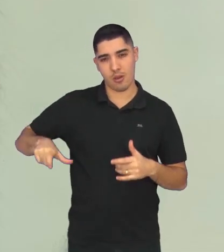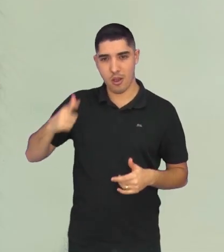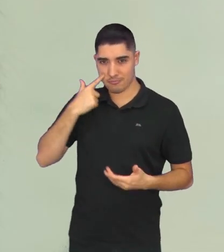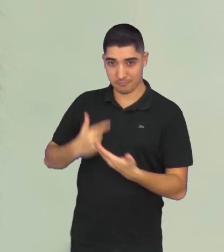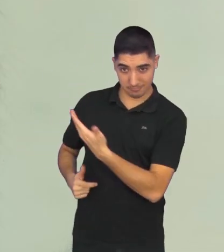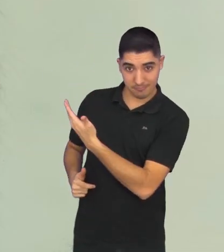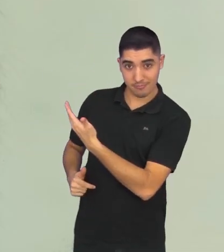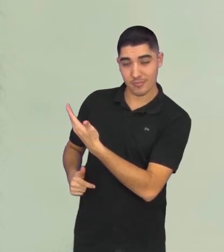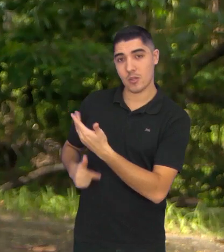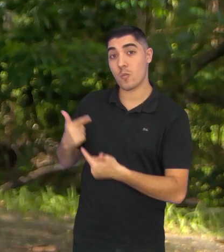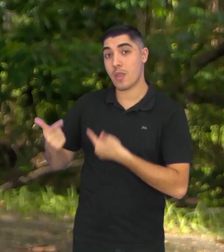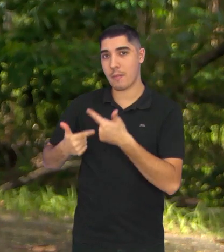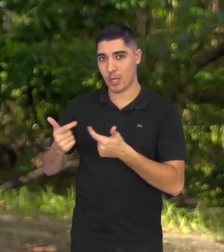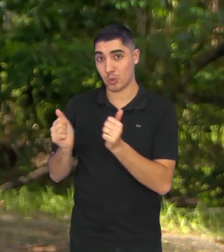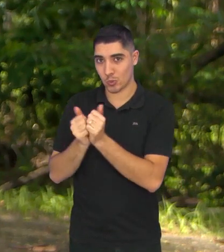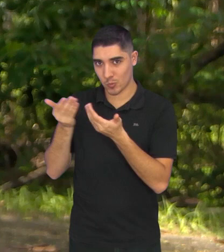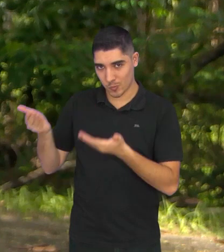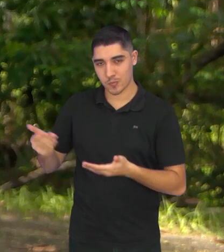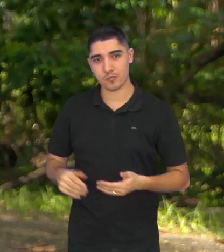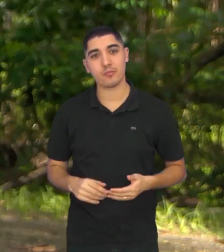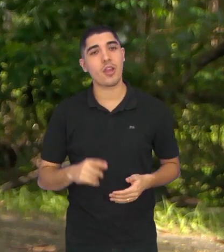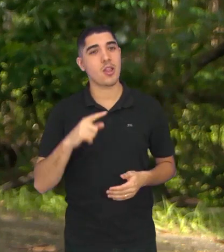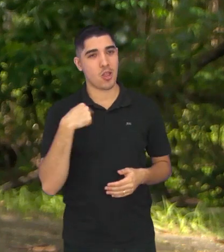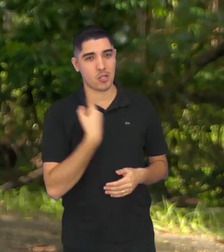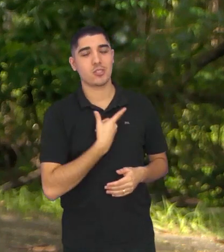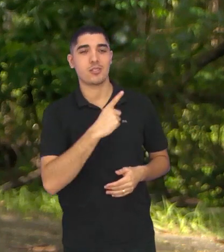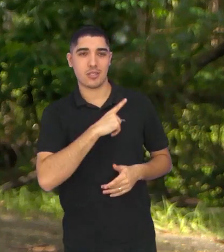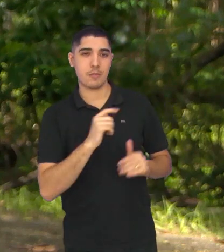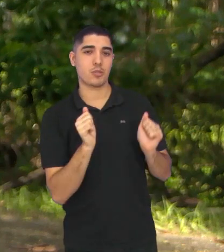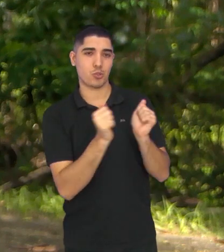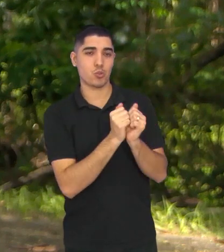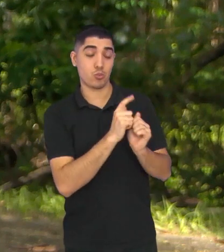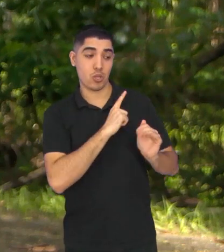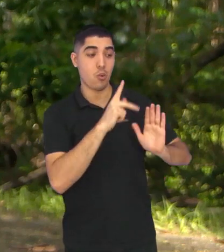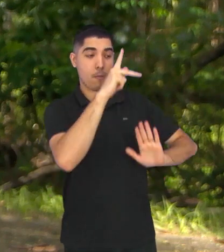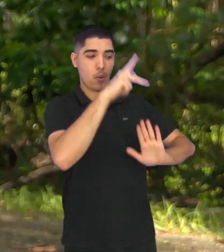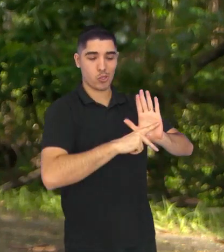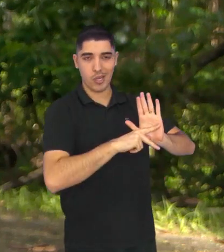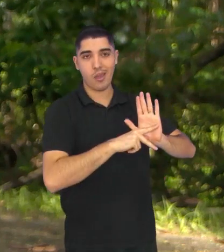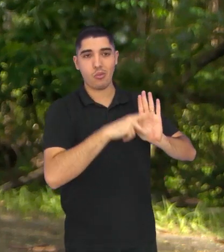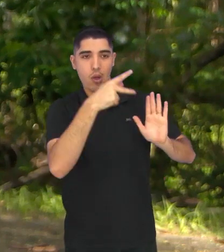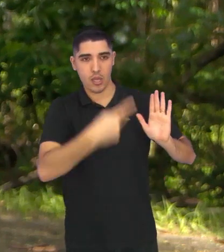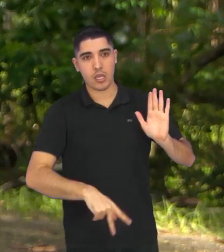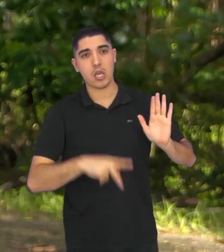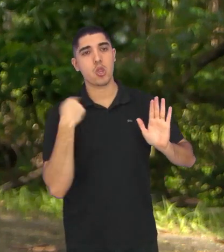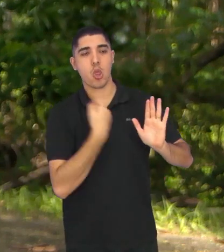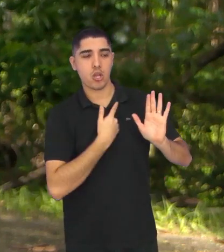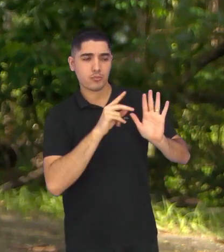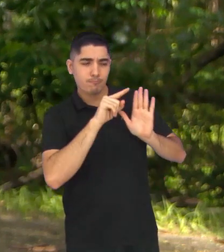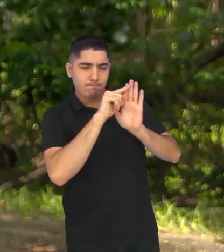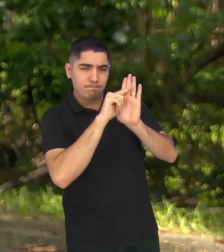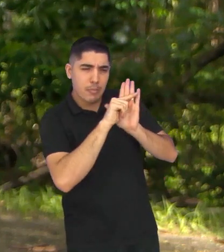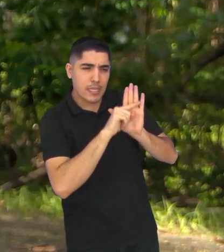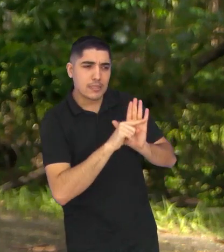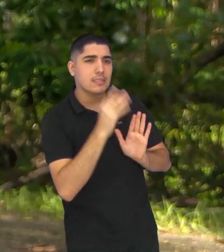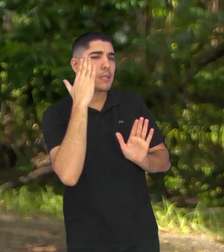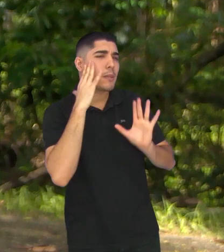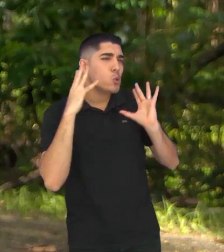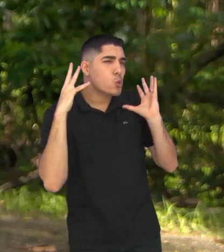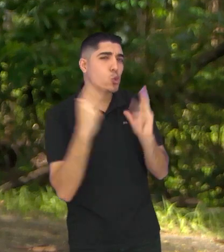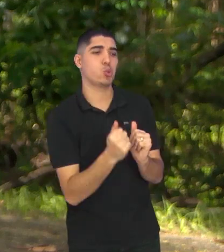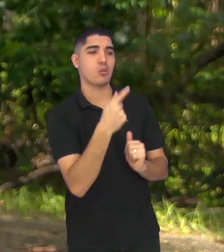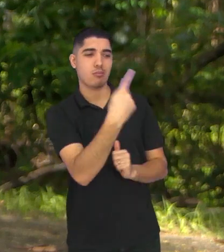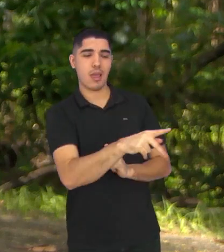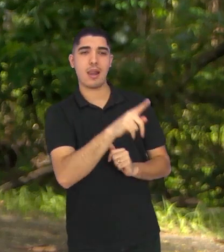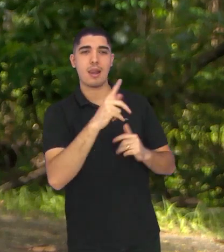Serra Escura. E a gente participa do StudyBook, que é um programa que a gente vai pesquisar tudo sobre aquela